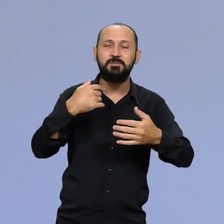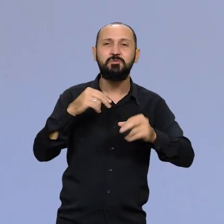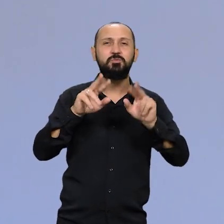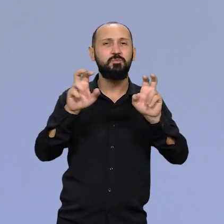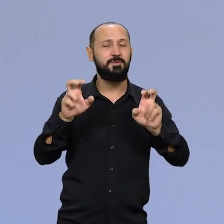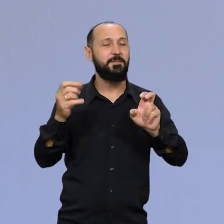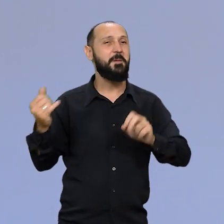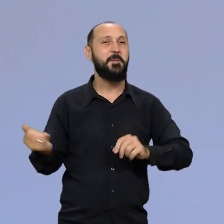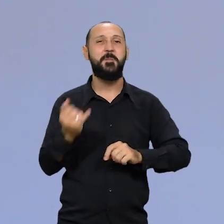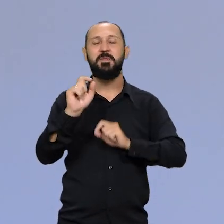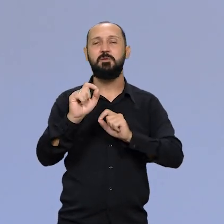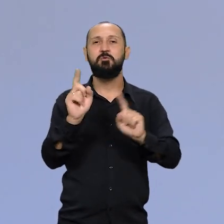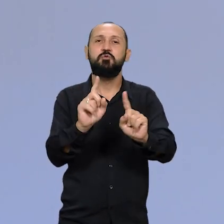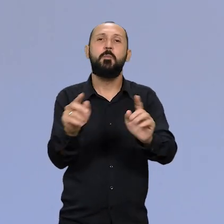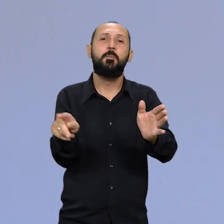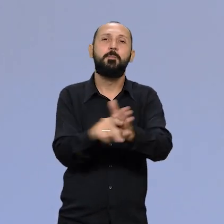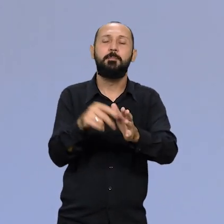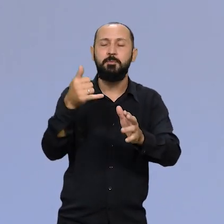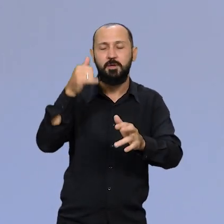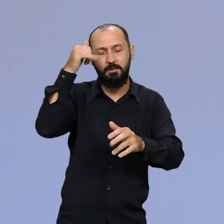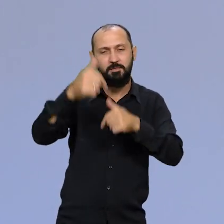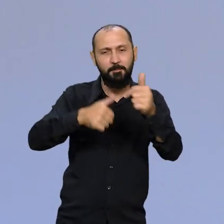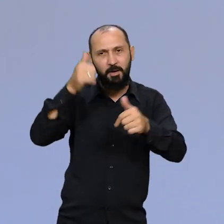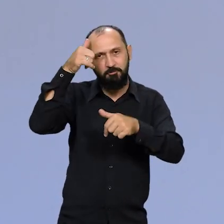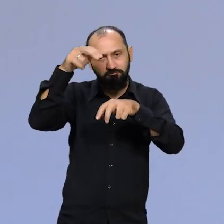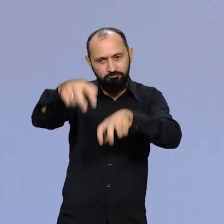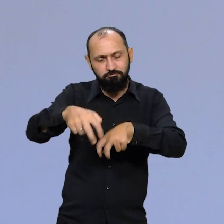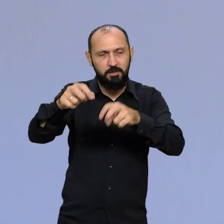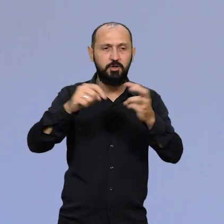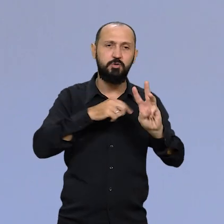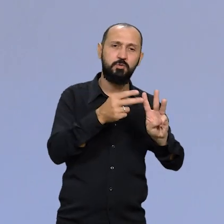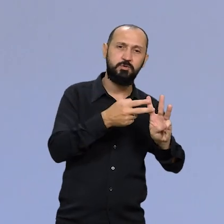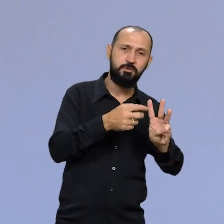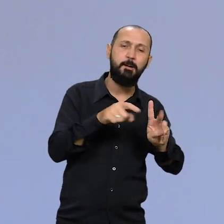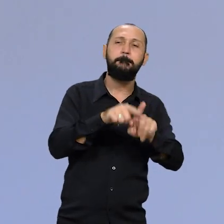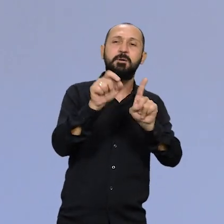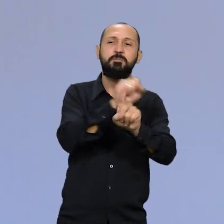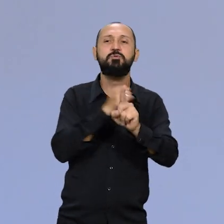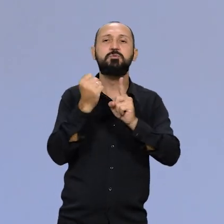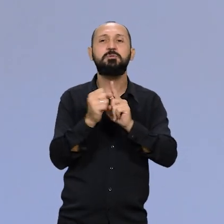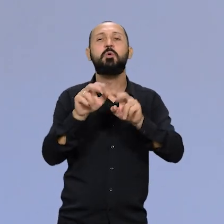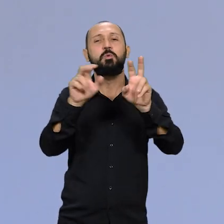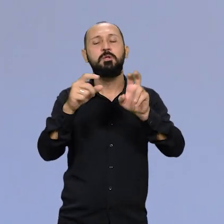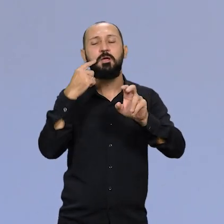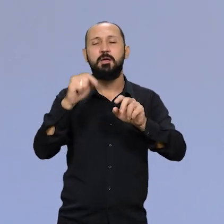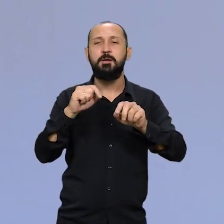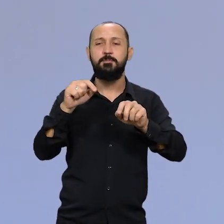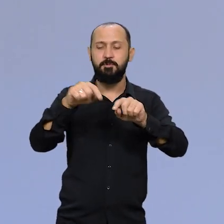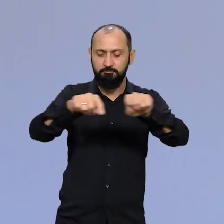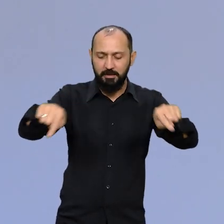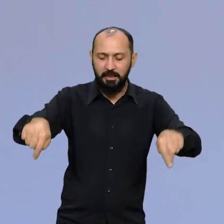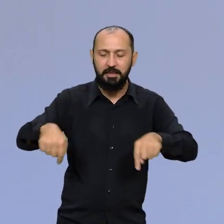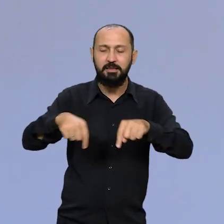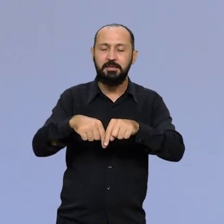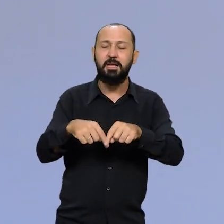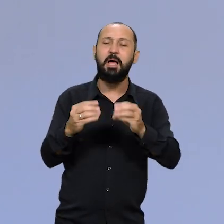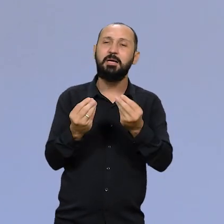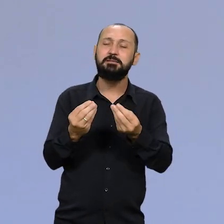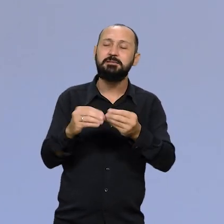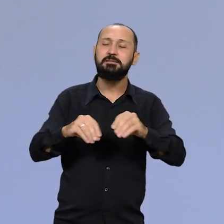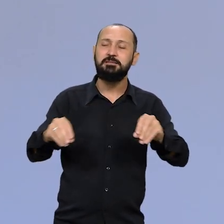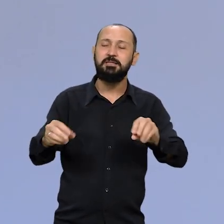pouquinho explicações sobre uma pauta tão importante, não só para os produtores rurais e indígenas, mas para a sociedade como um todo, que é a questão de demarcação de